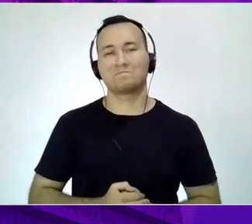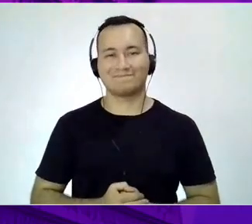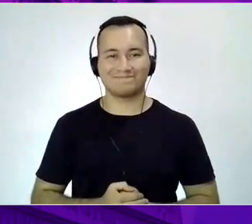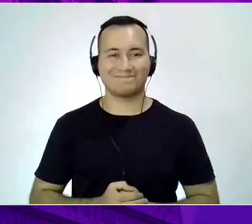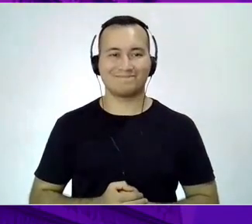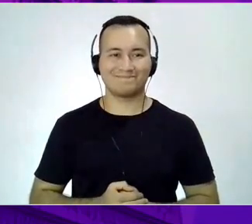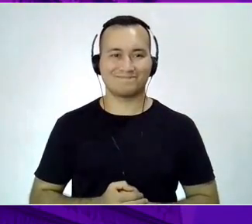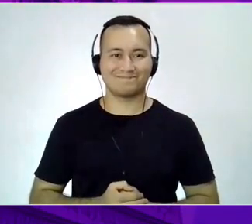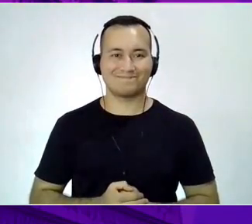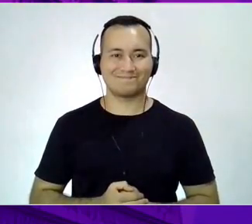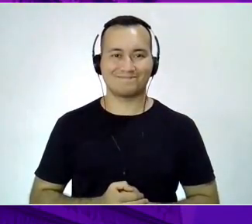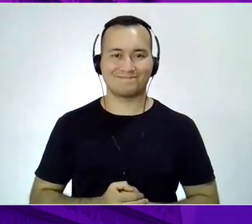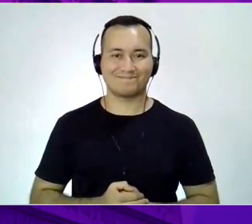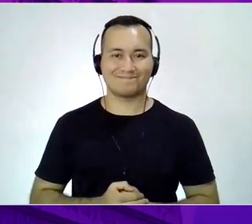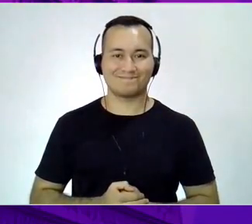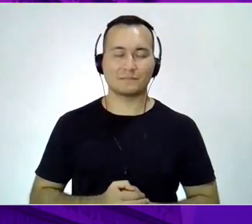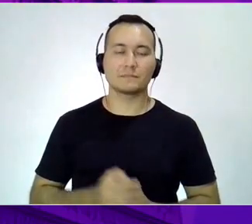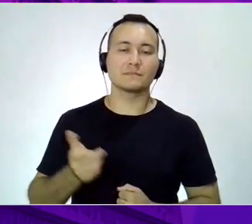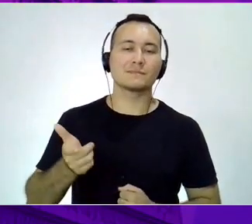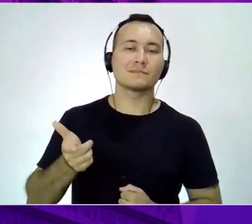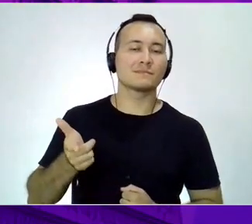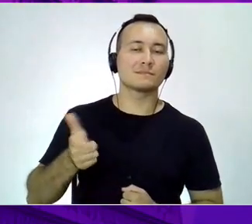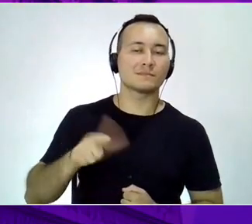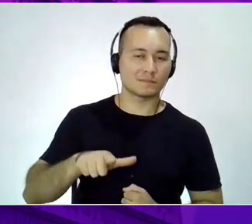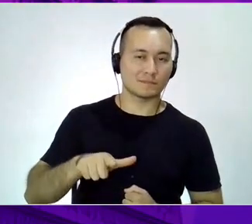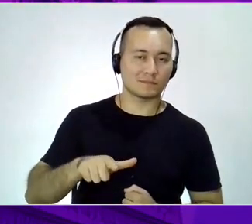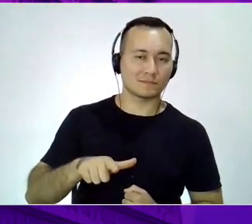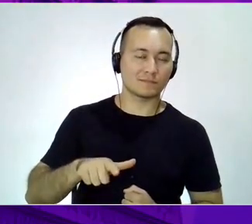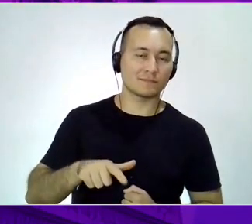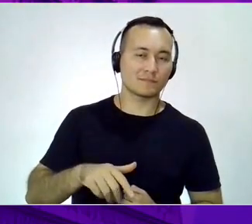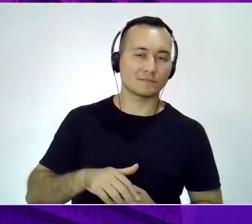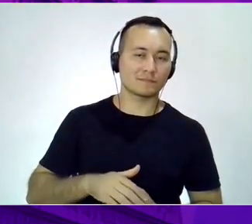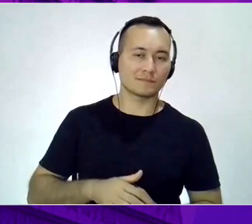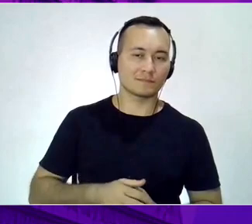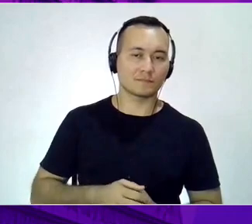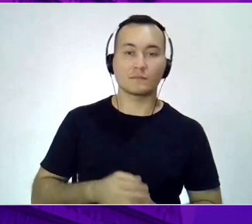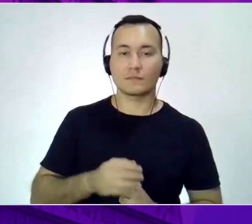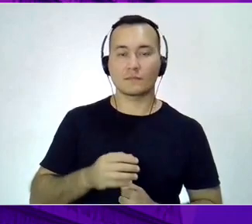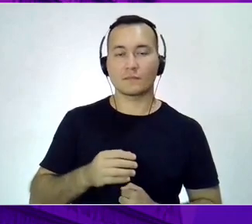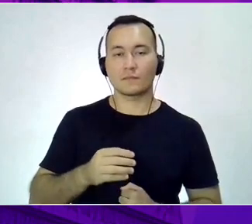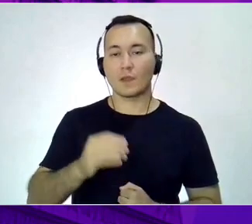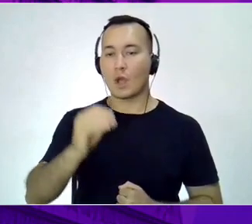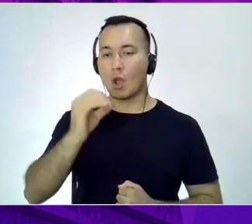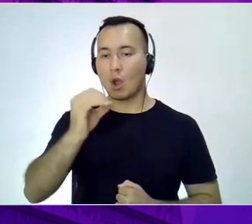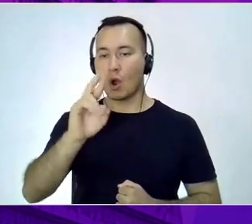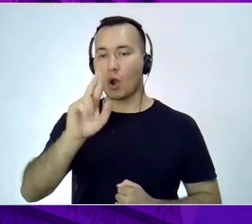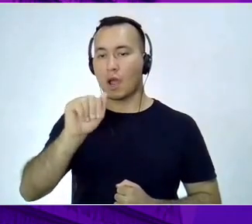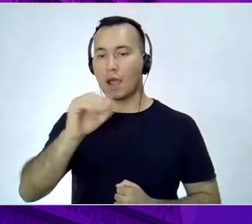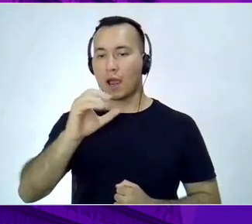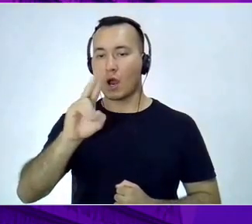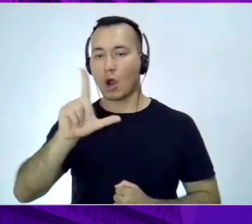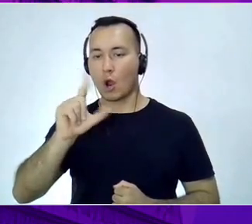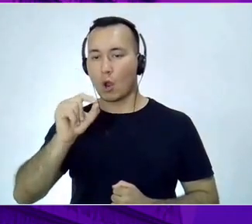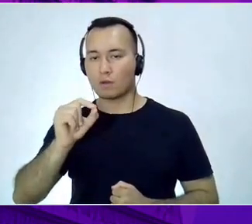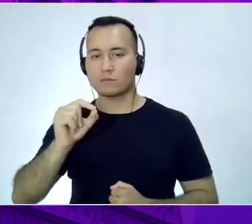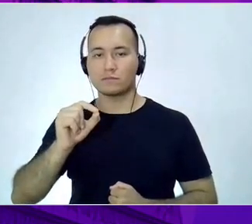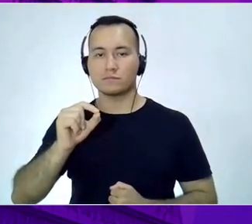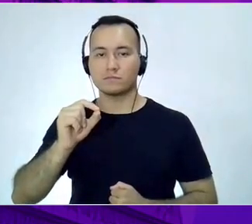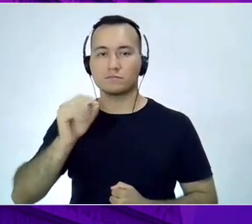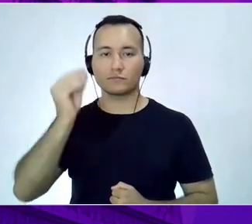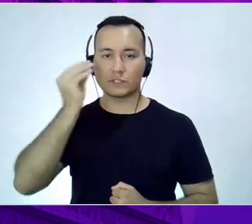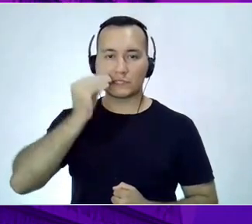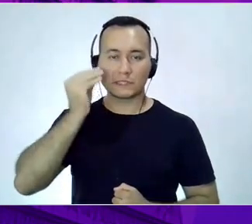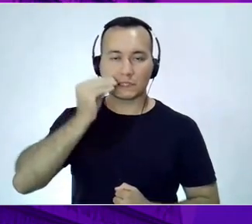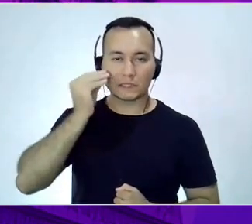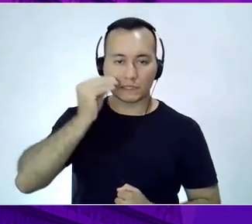ponto atrás, né, eu falei que oráculo de testes para aplicações de IA tem